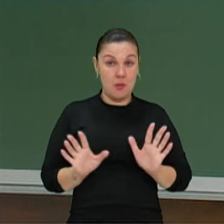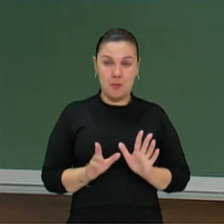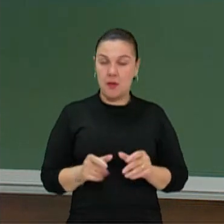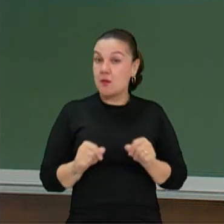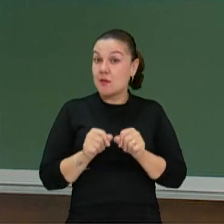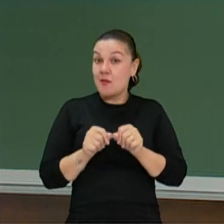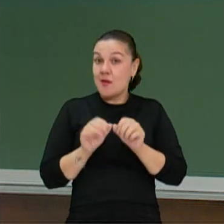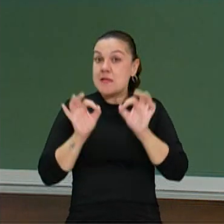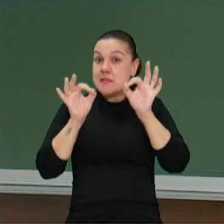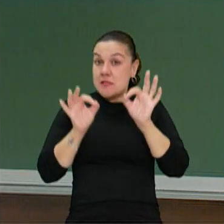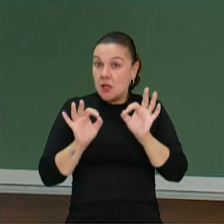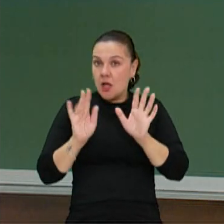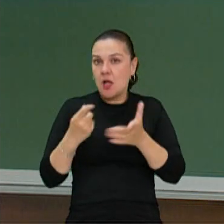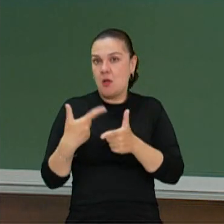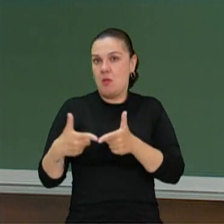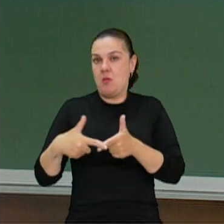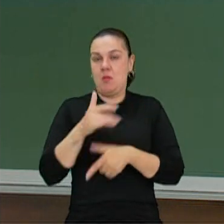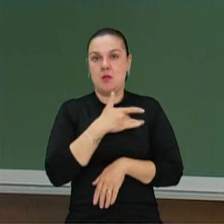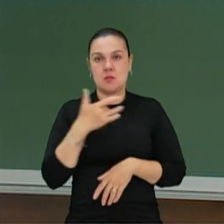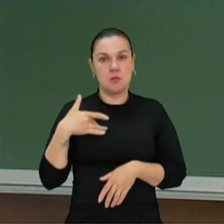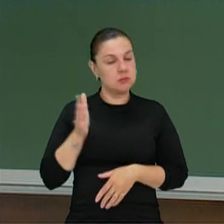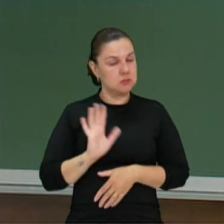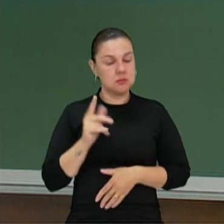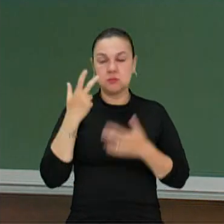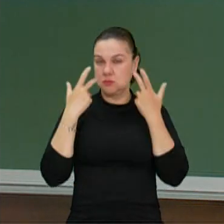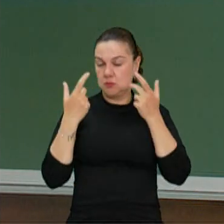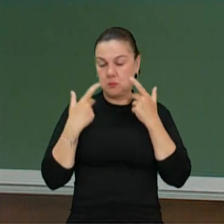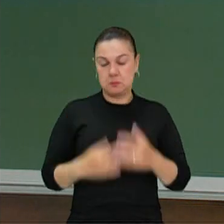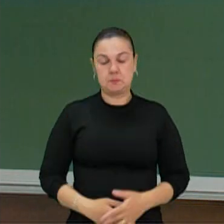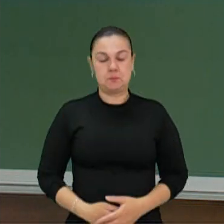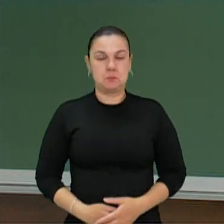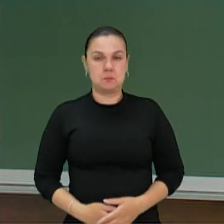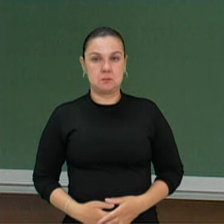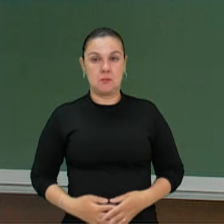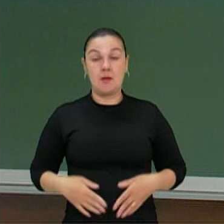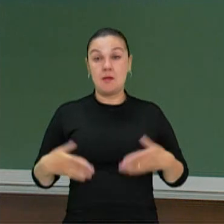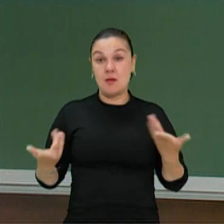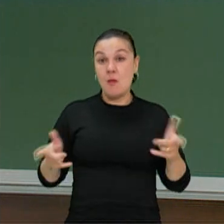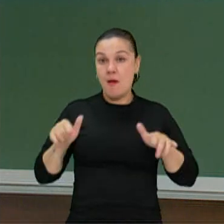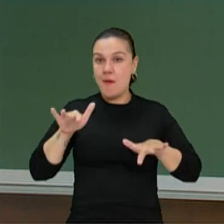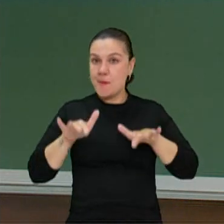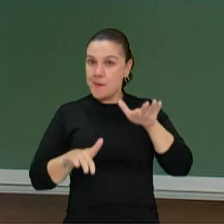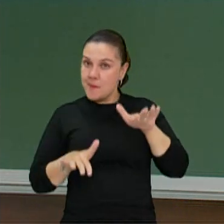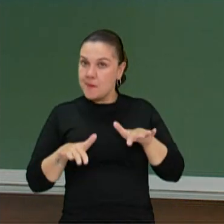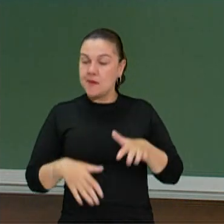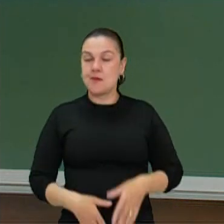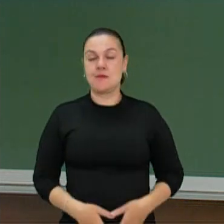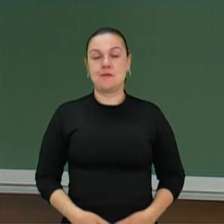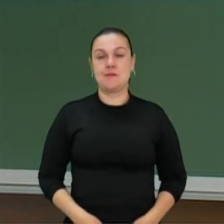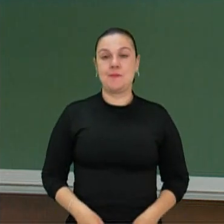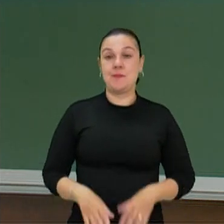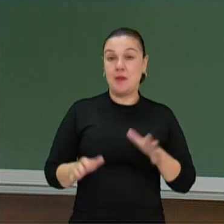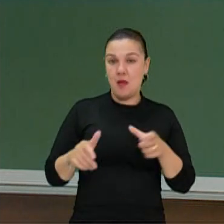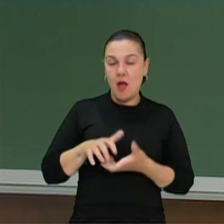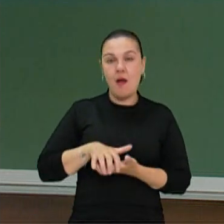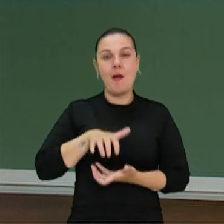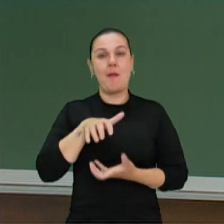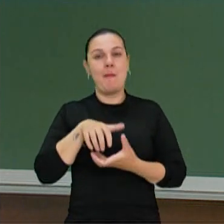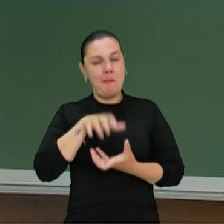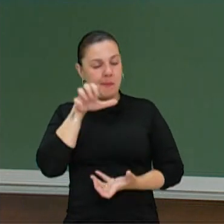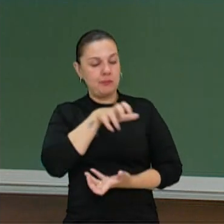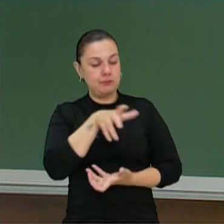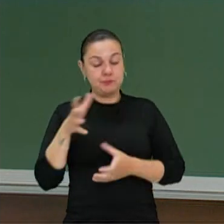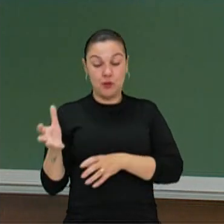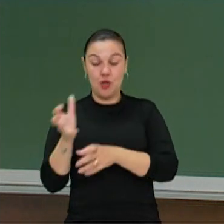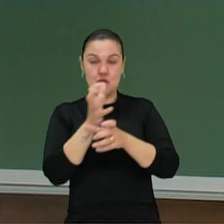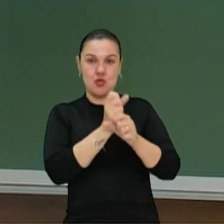não necessariamente quer dizer que tem algum problema de saúde, tá bom? Tá? Então é uma média. A média é assim, a maioria nasceu, né,